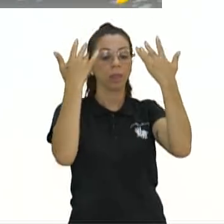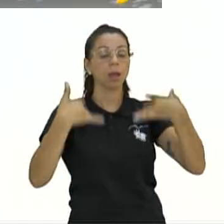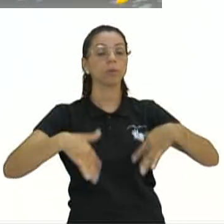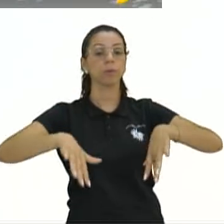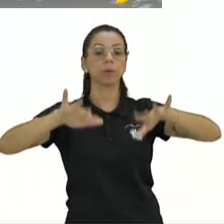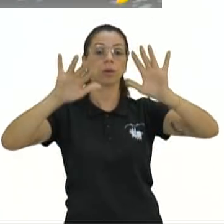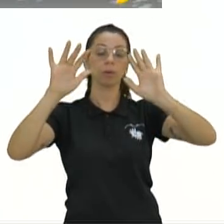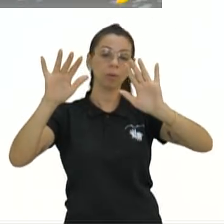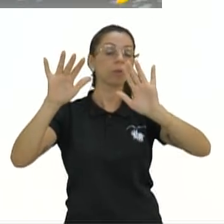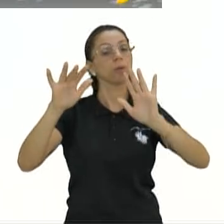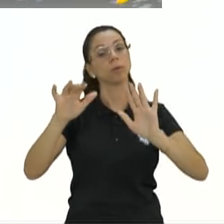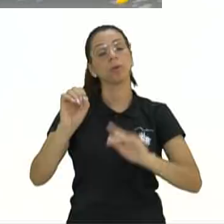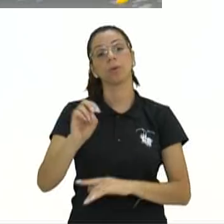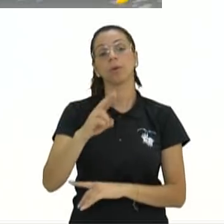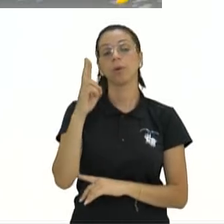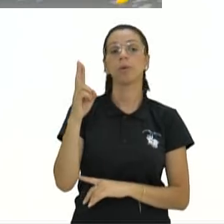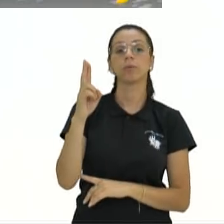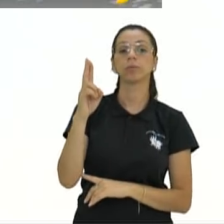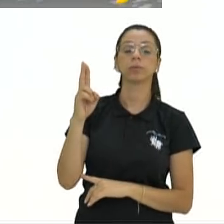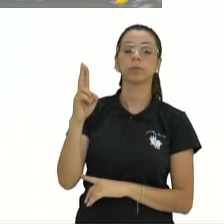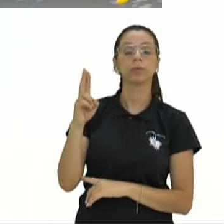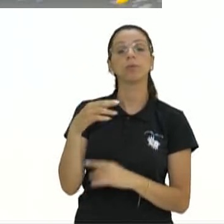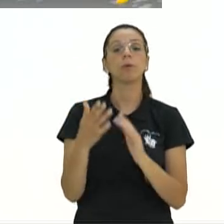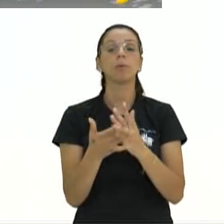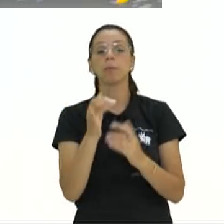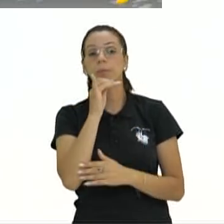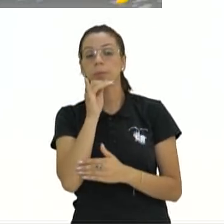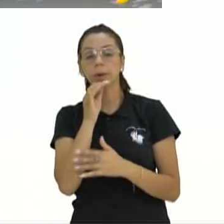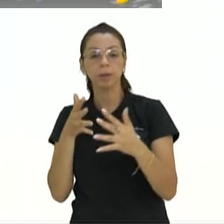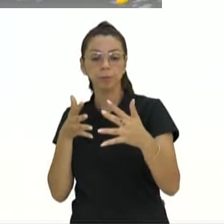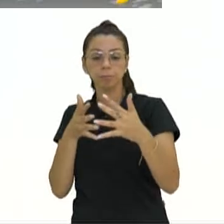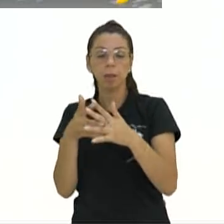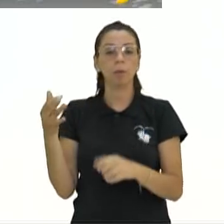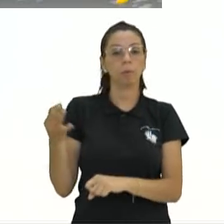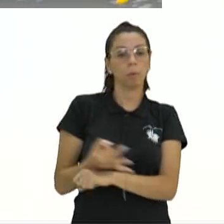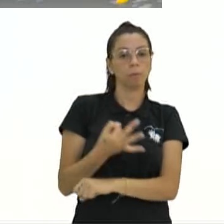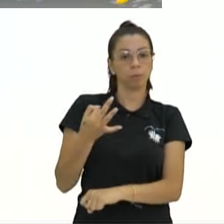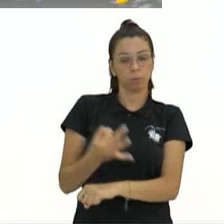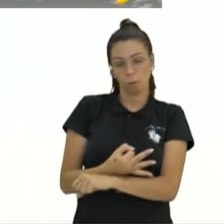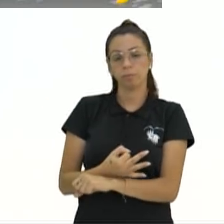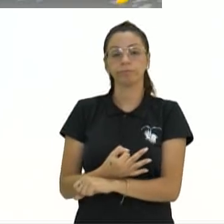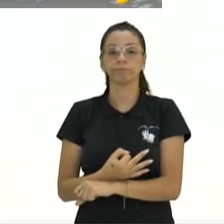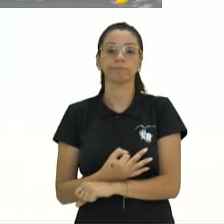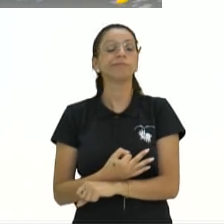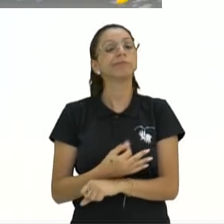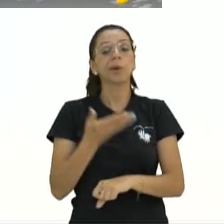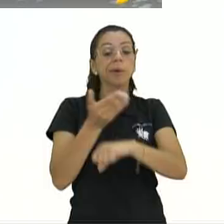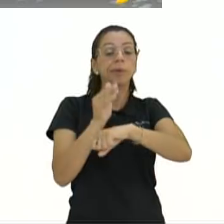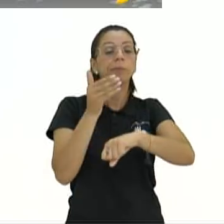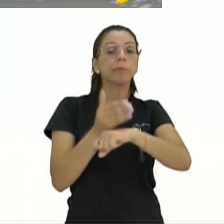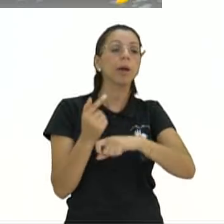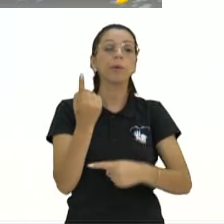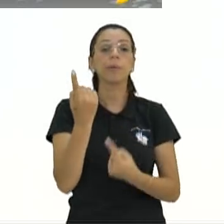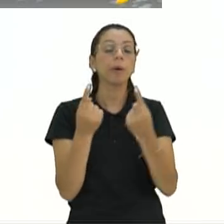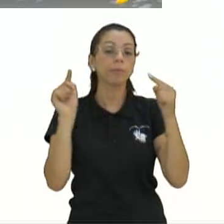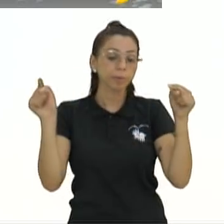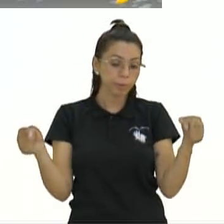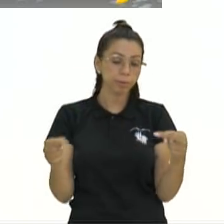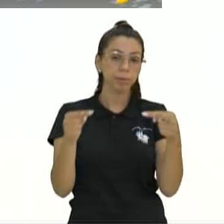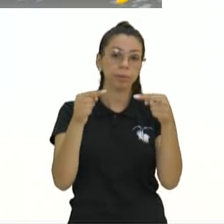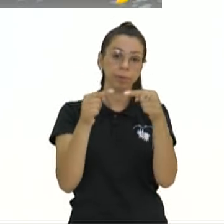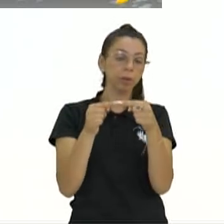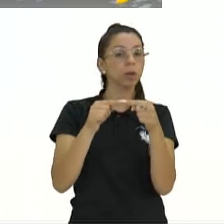ou arquitetônicos como obstáculos a serem superadas? Dessas atividades, qual é aquela que tudo